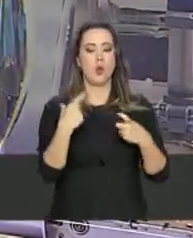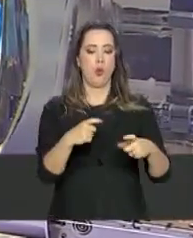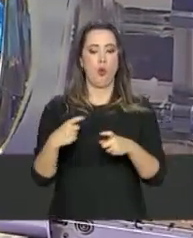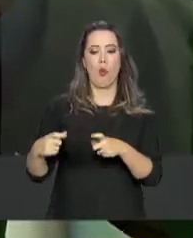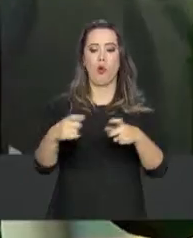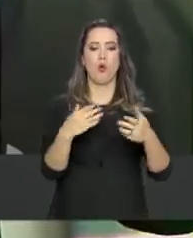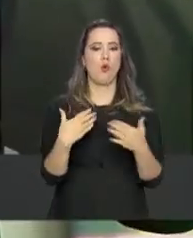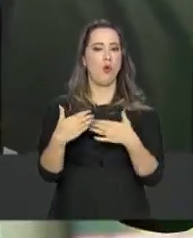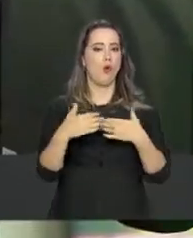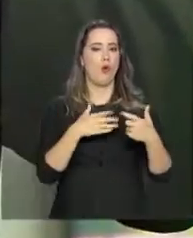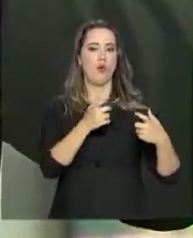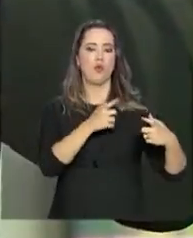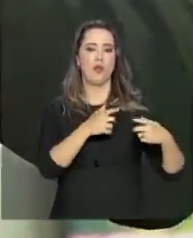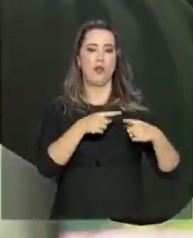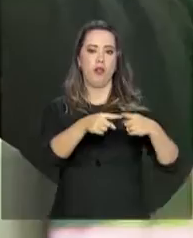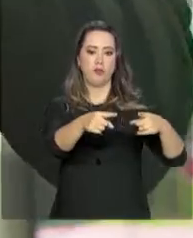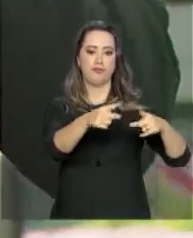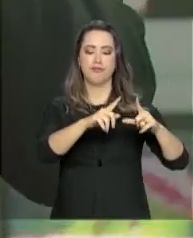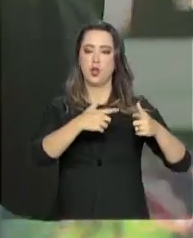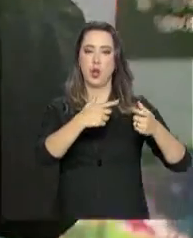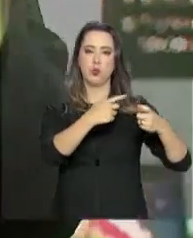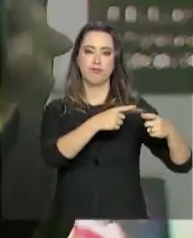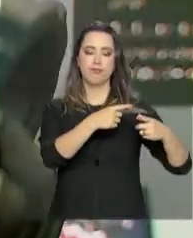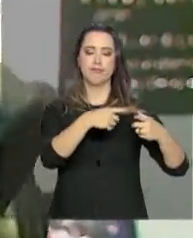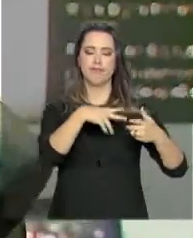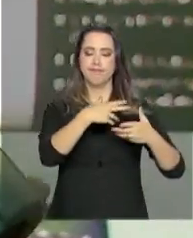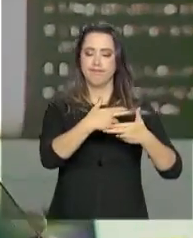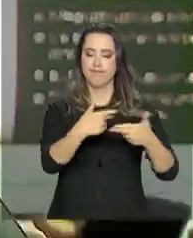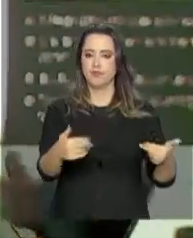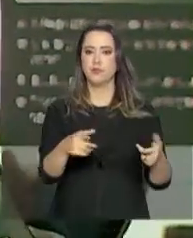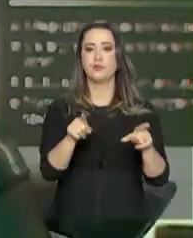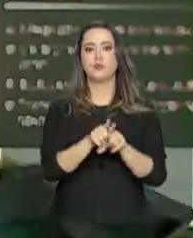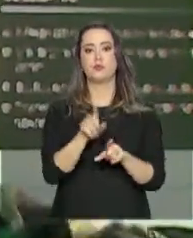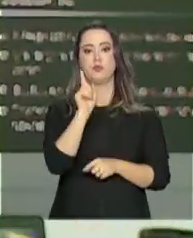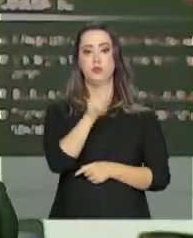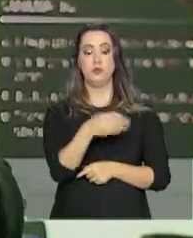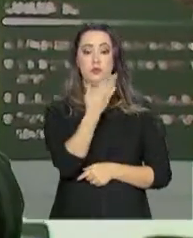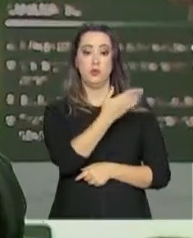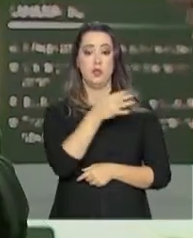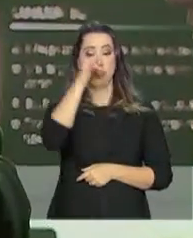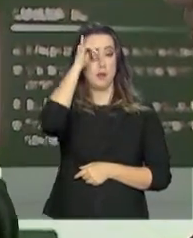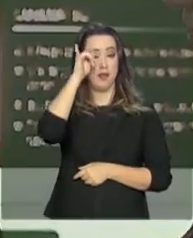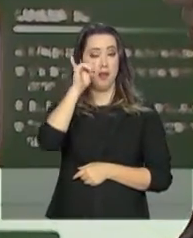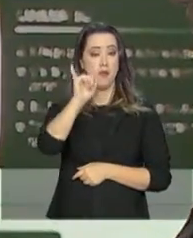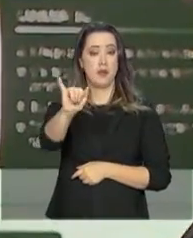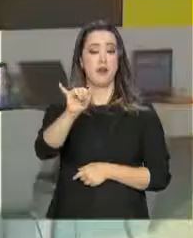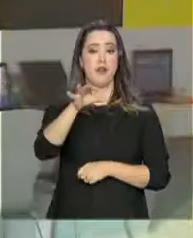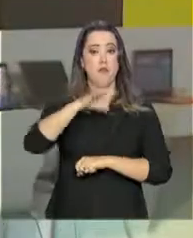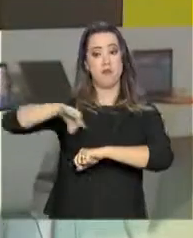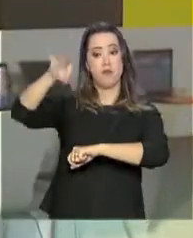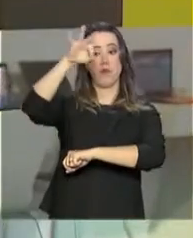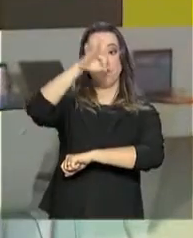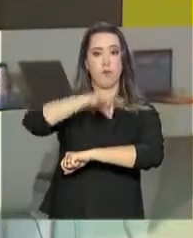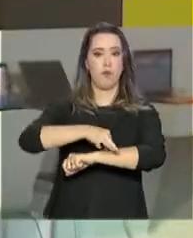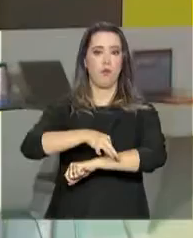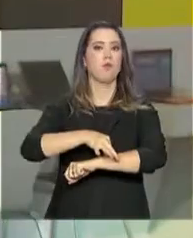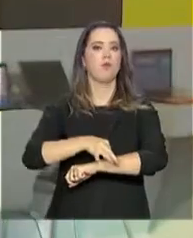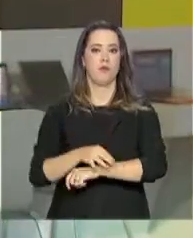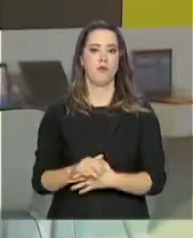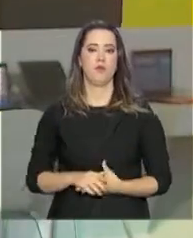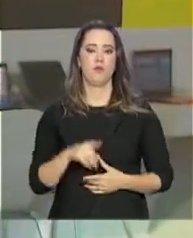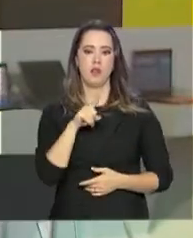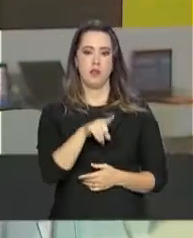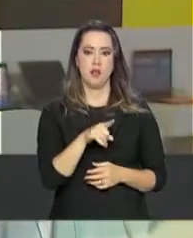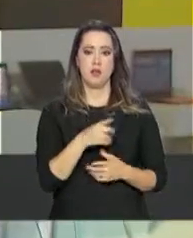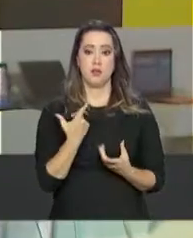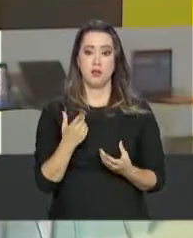quiser esta outra invenção foi criada para ajudar no combate ao mosquito aedes aegypti essa armadilha ela vai capturar o